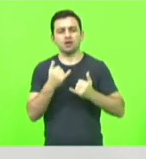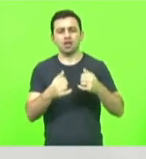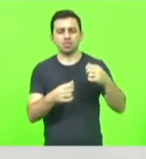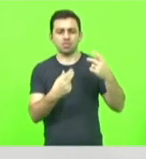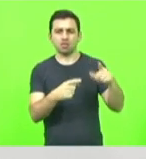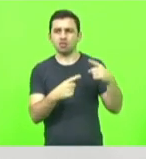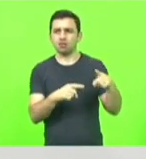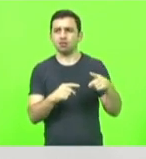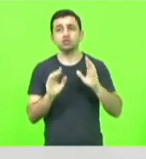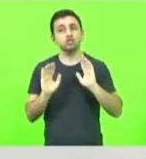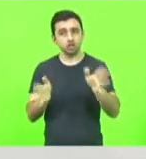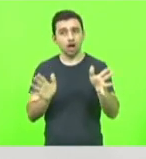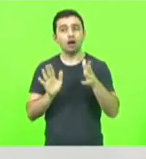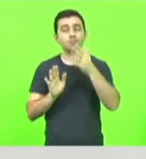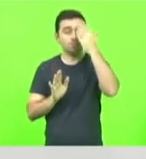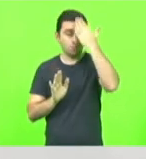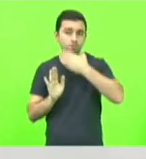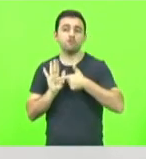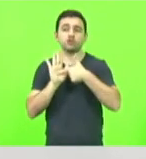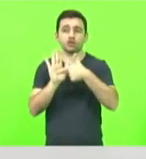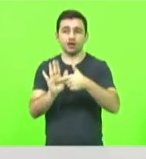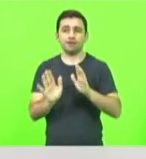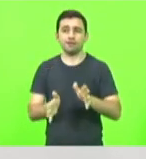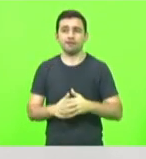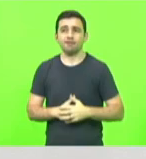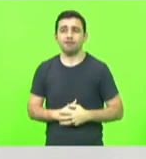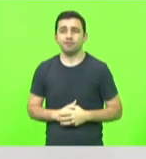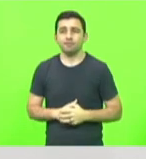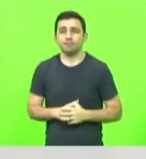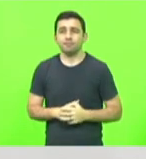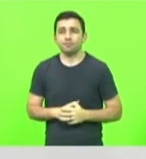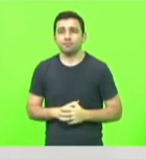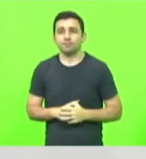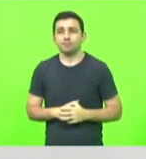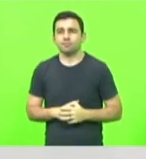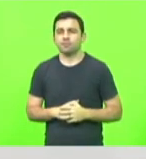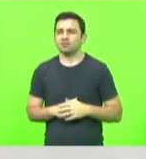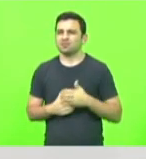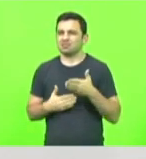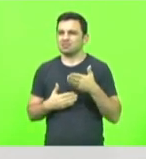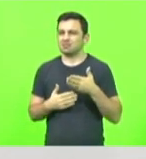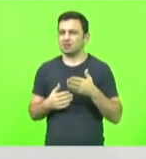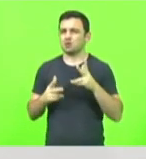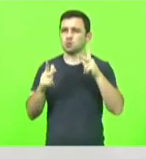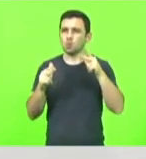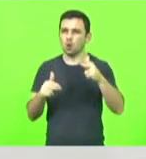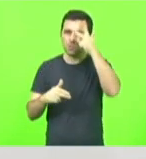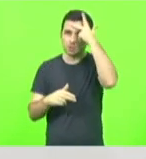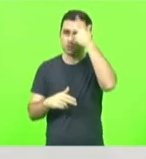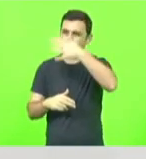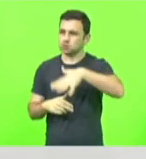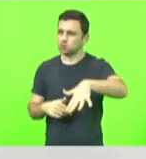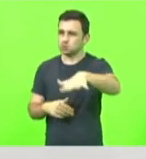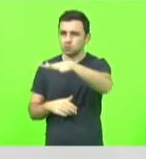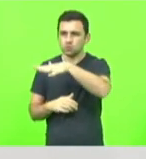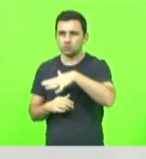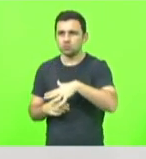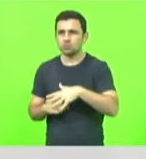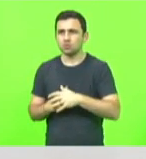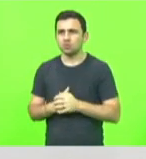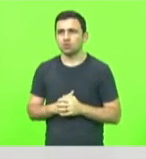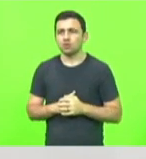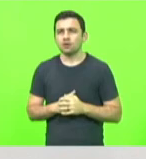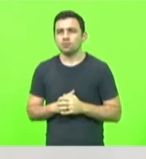como já comprovou que faz. Mas não trate assim, fazer o mesmo com as pessoas que estavam